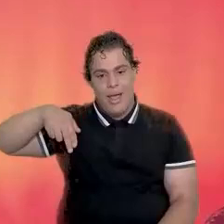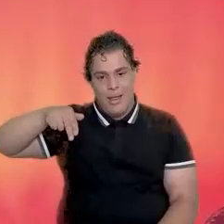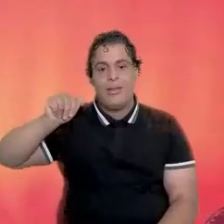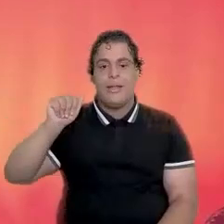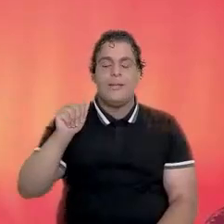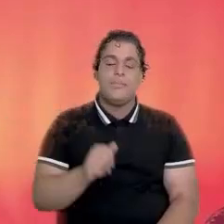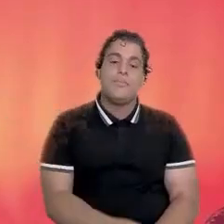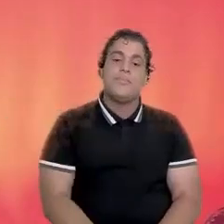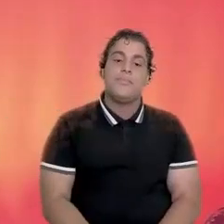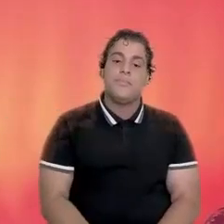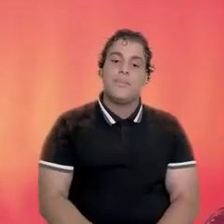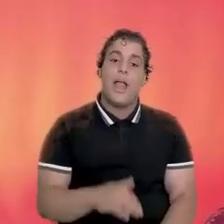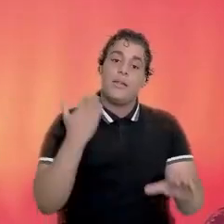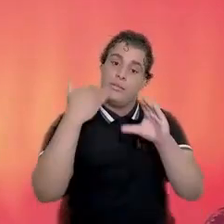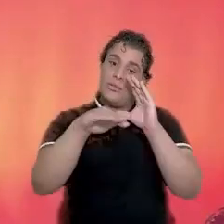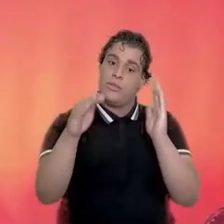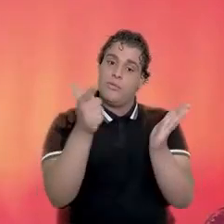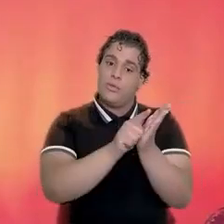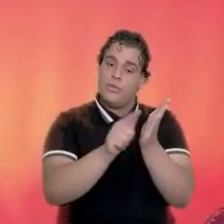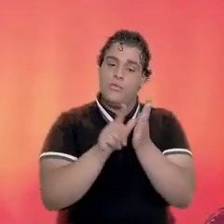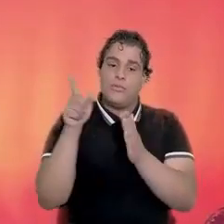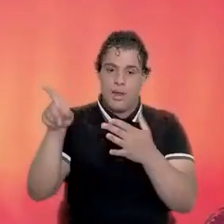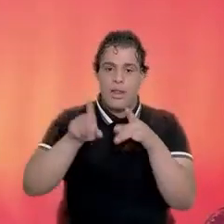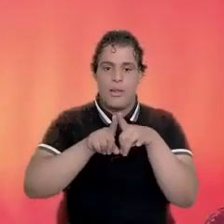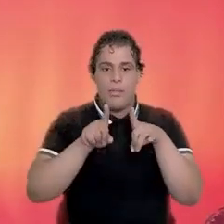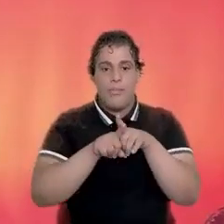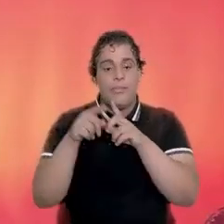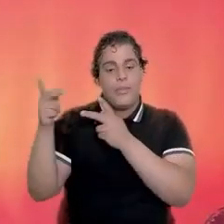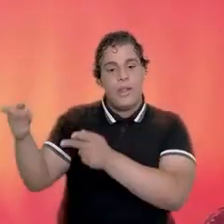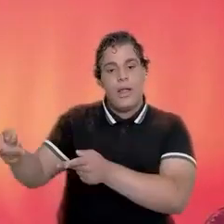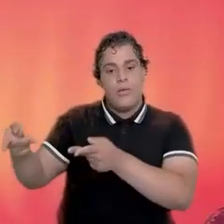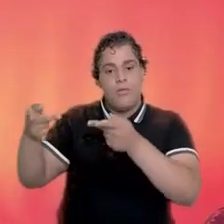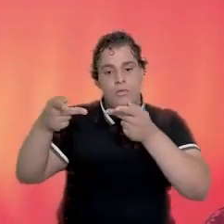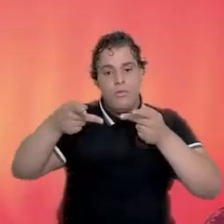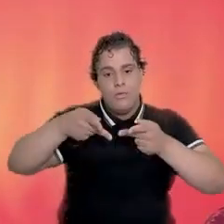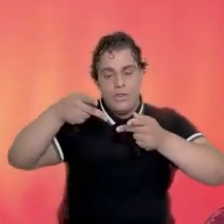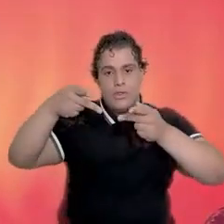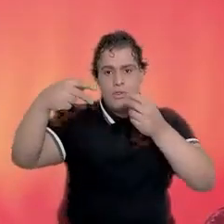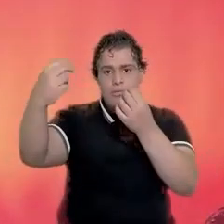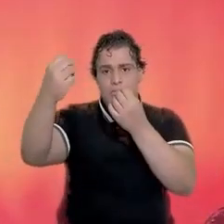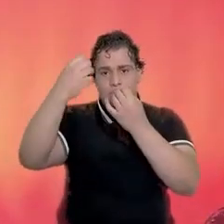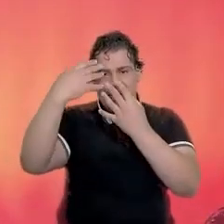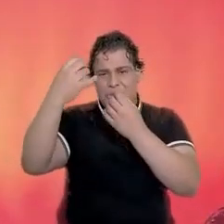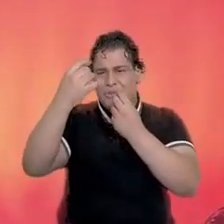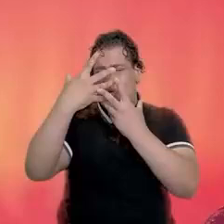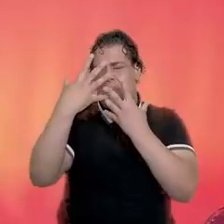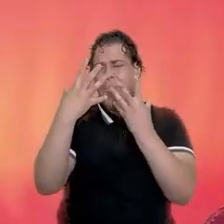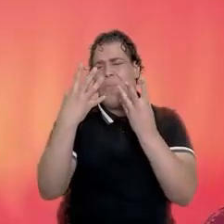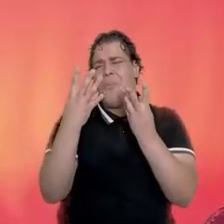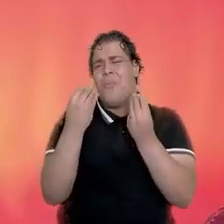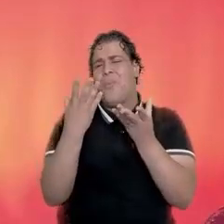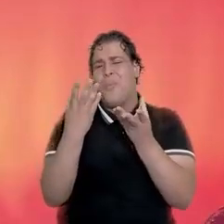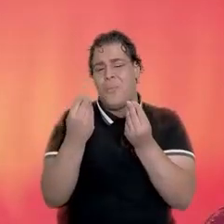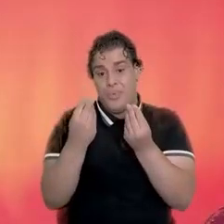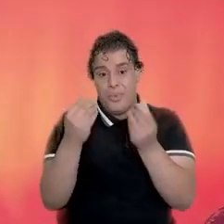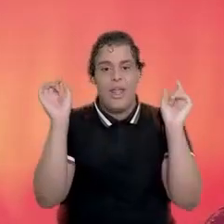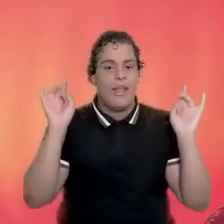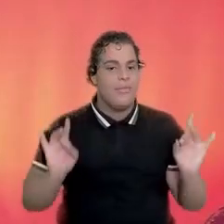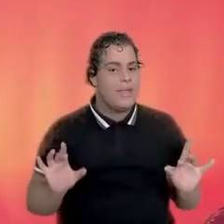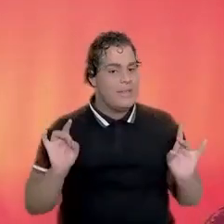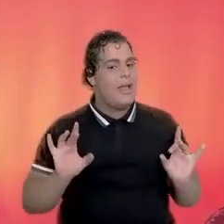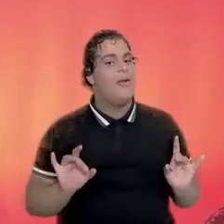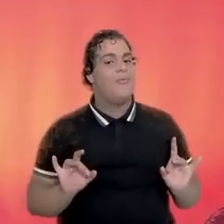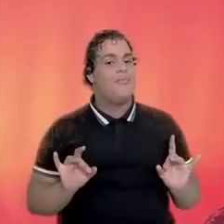um livro lá, e esse convite me ensinou muita coisa, em especial